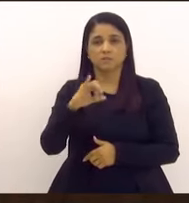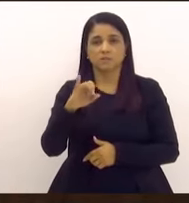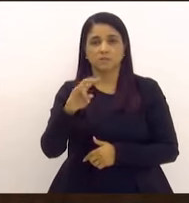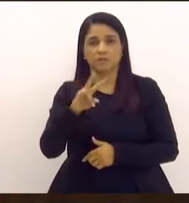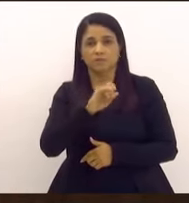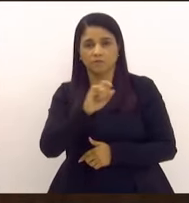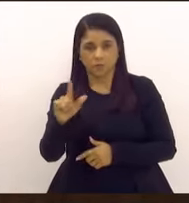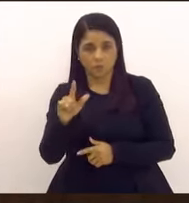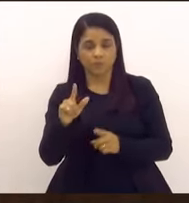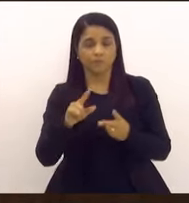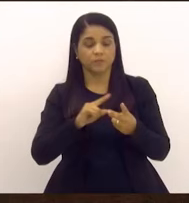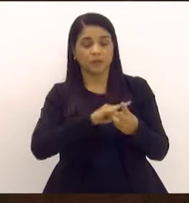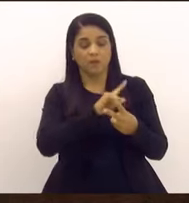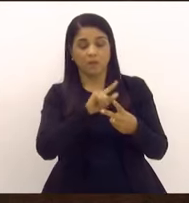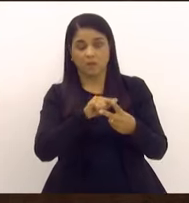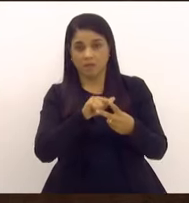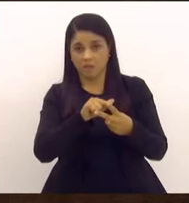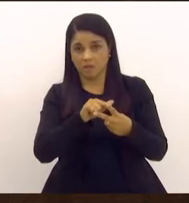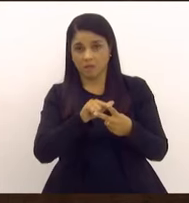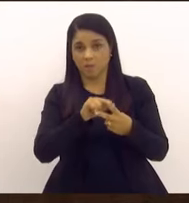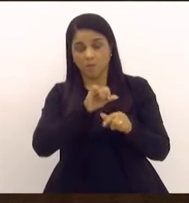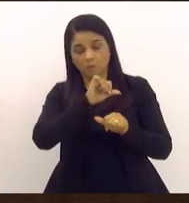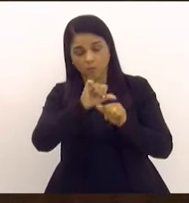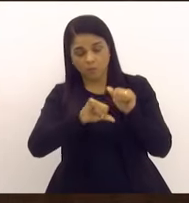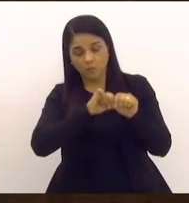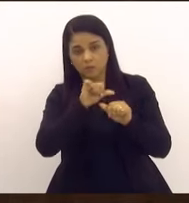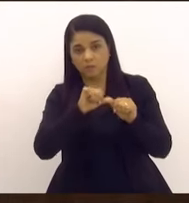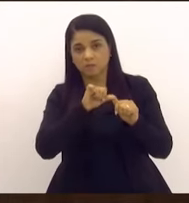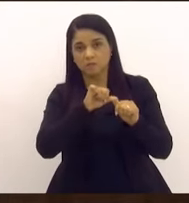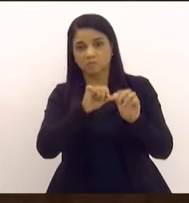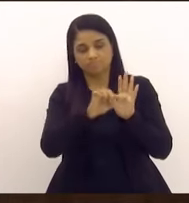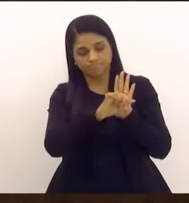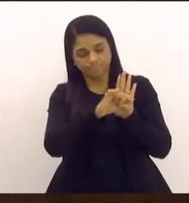fazendo uma alteração pontual, que é